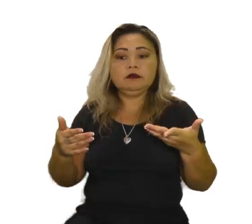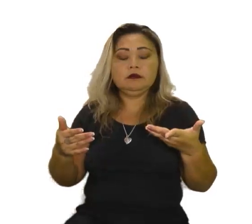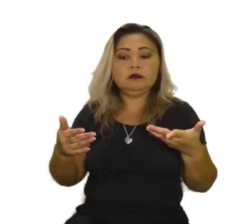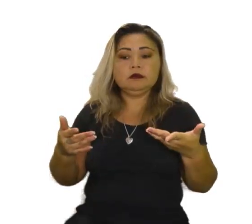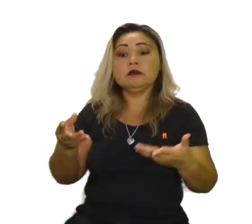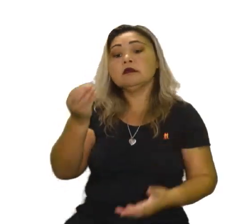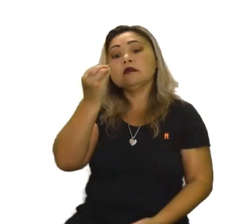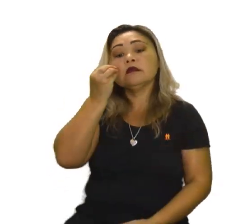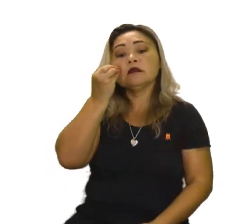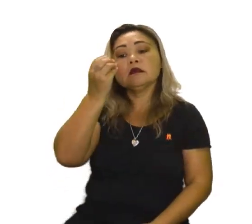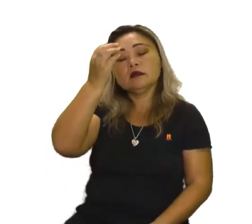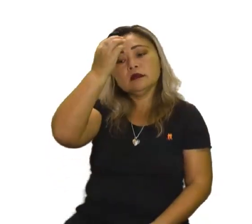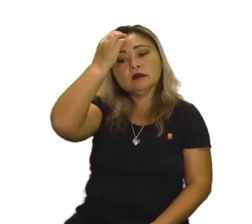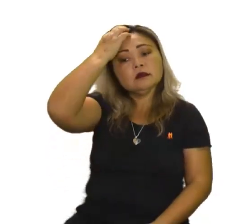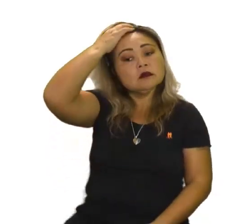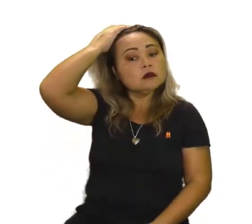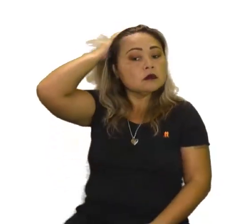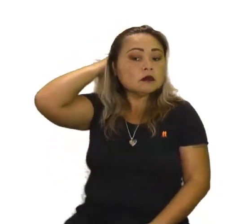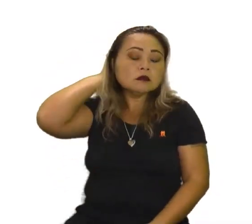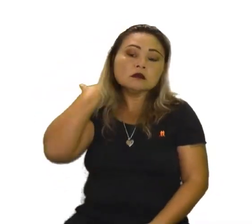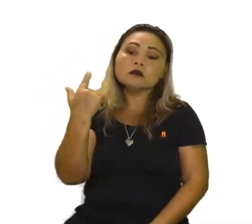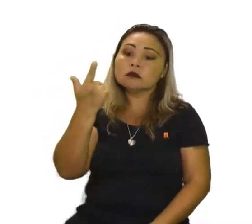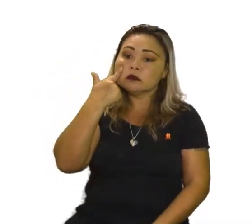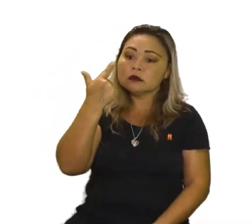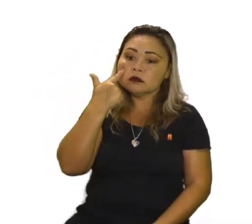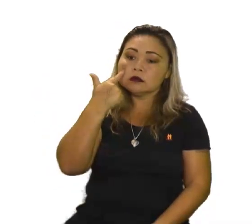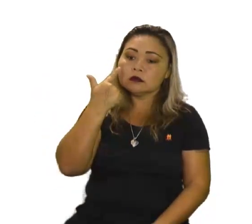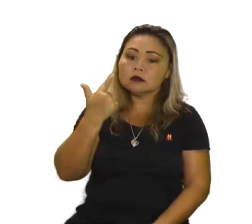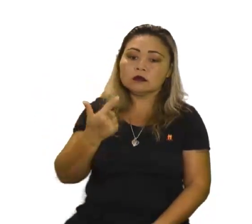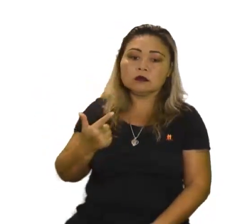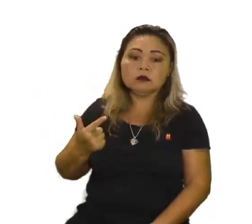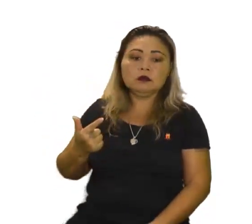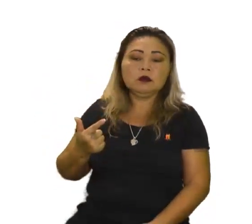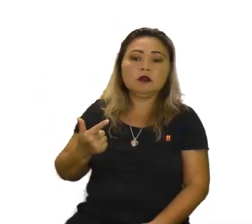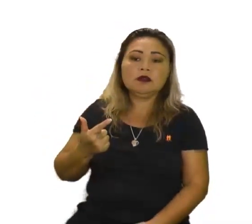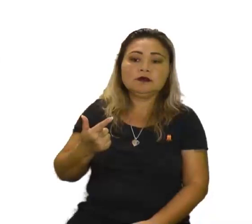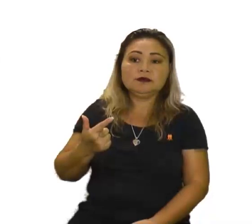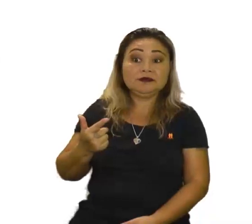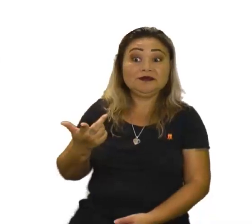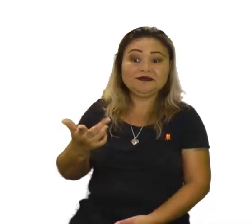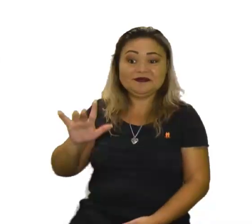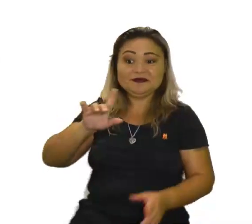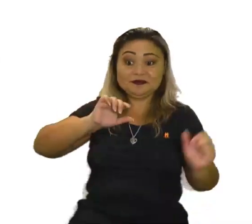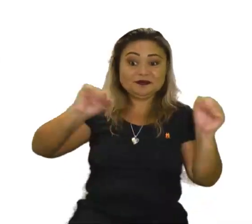Deixa eu verificar se eu consigo voltar. Calma aí, eu tô aqui, volta para cá.